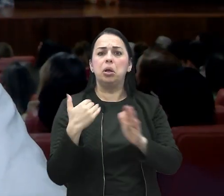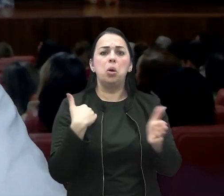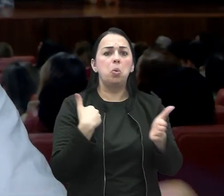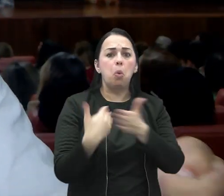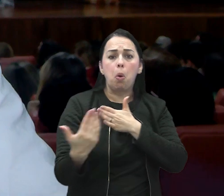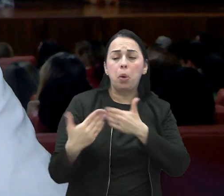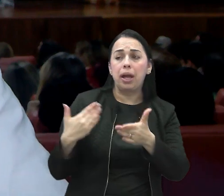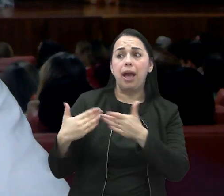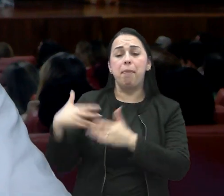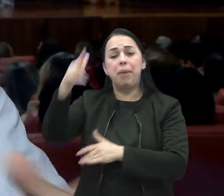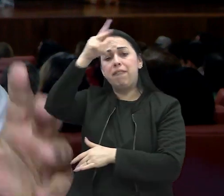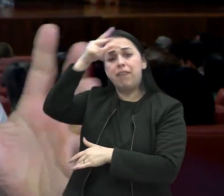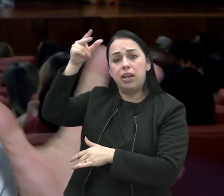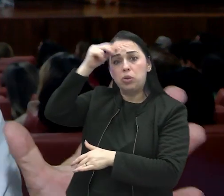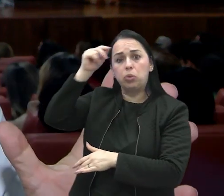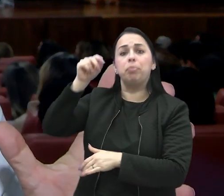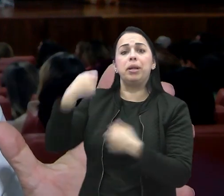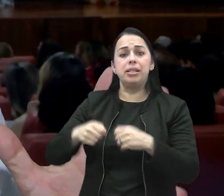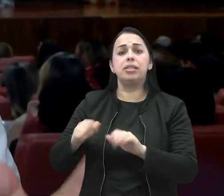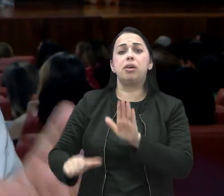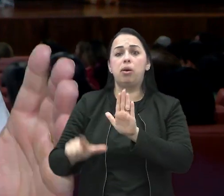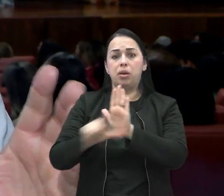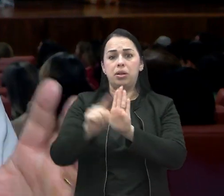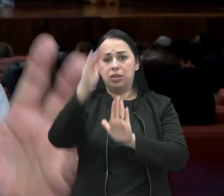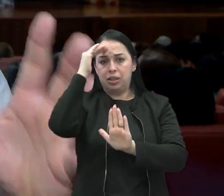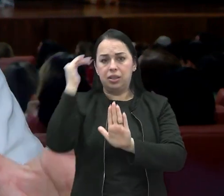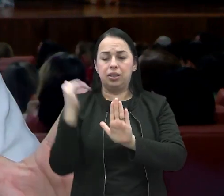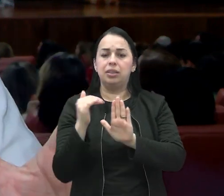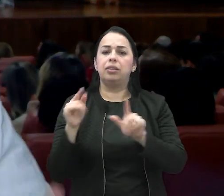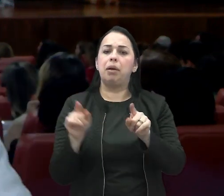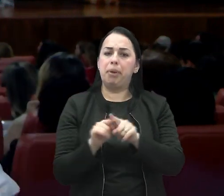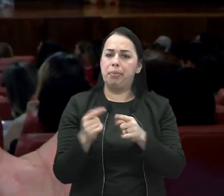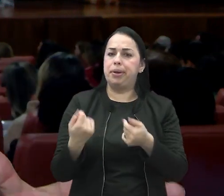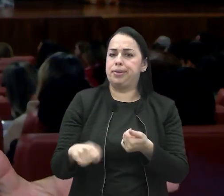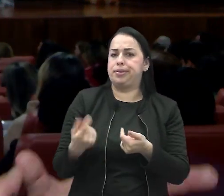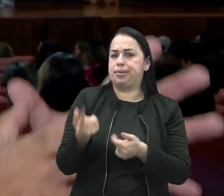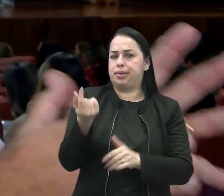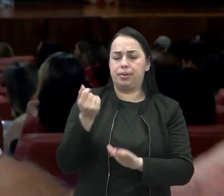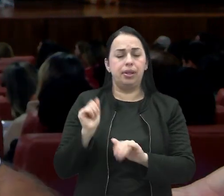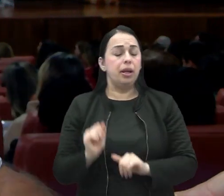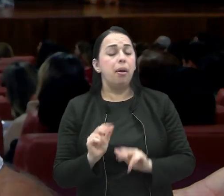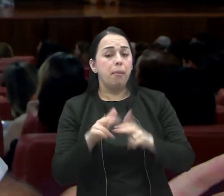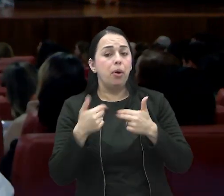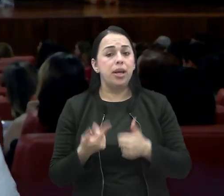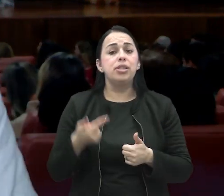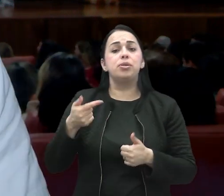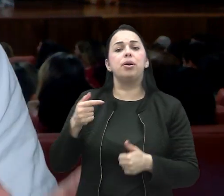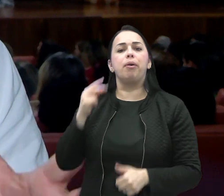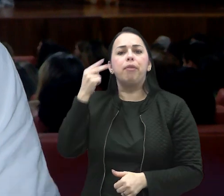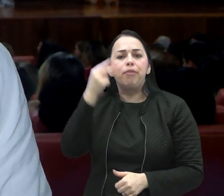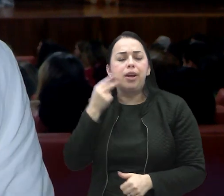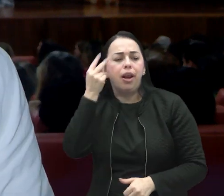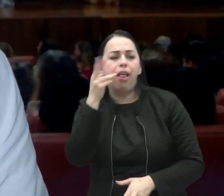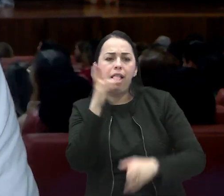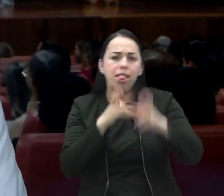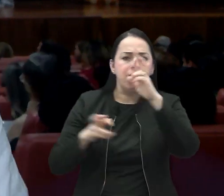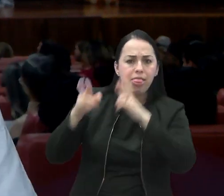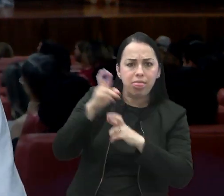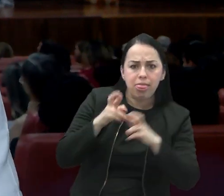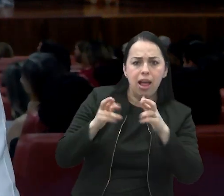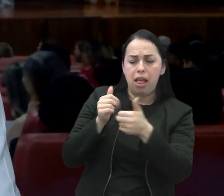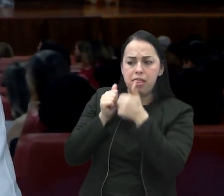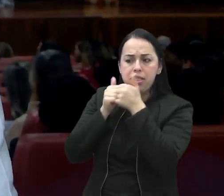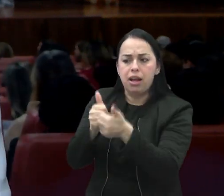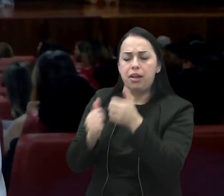cumprida. Ela tem que ser cumprida em qualquer gestão e também, além de ser cumprida, ela tem que ter um recurso para que seja cumprido. Então, quando tem uma Câmara